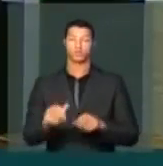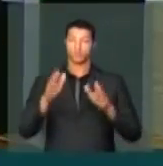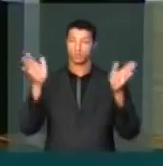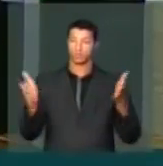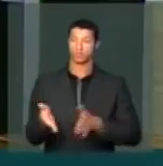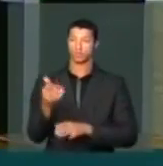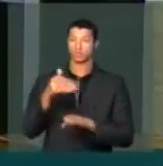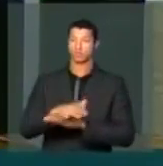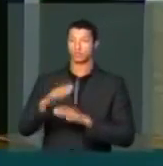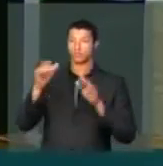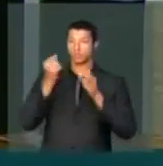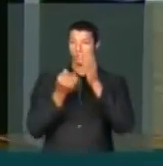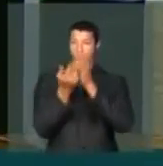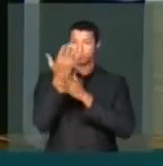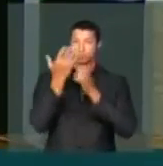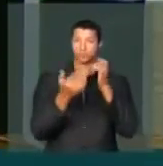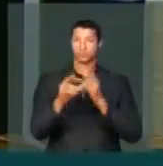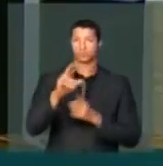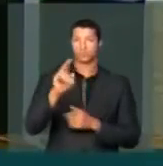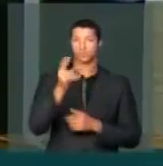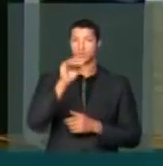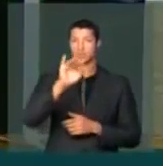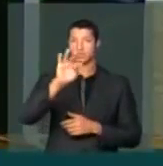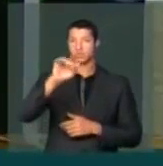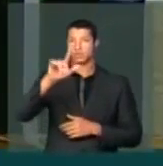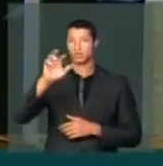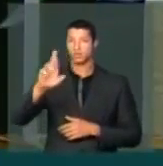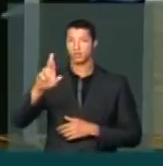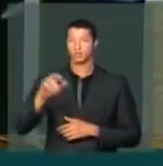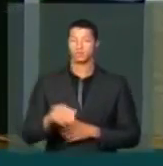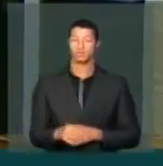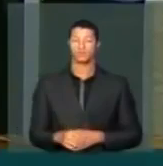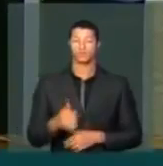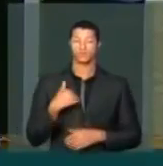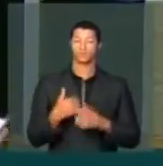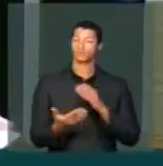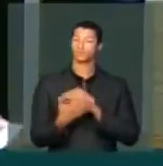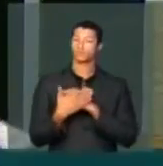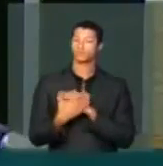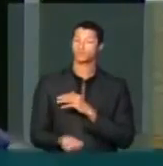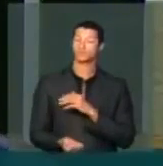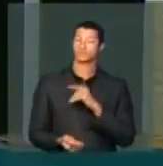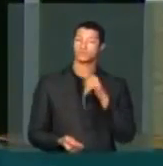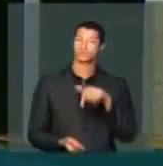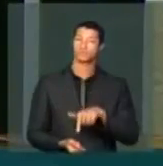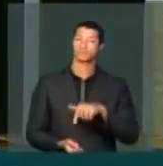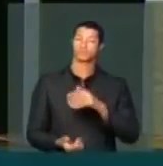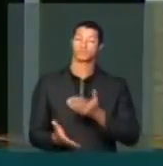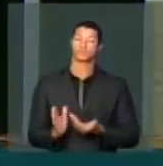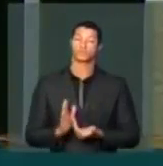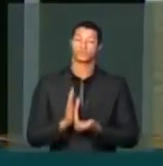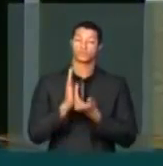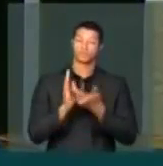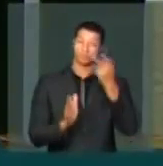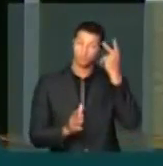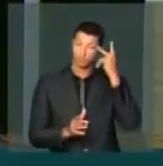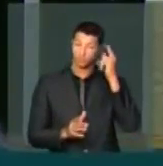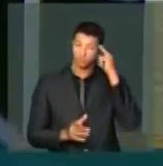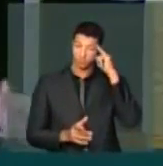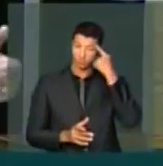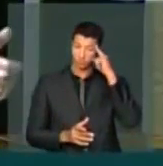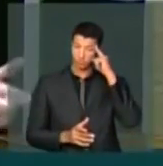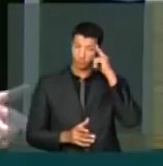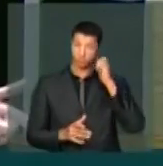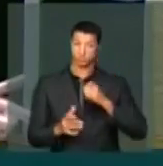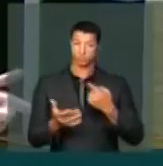de concentração de Hitler. Eu chamo esta casa a esta reflexão,